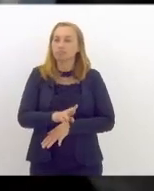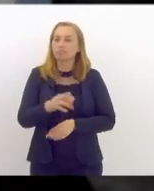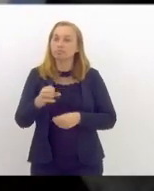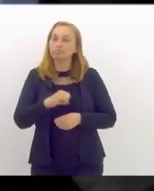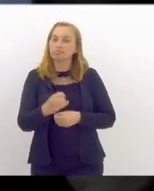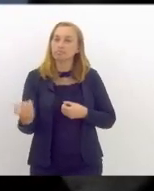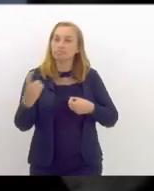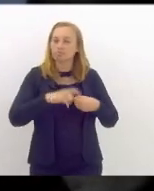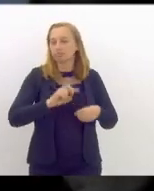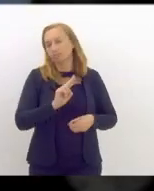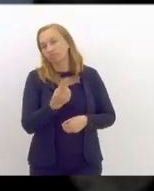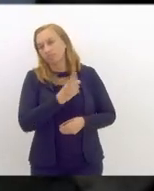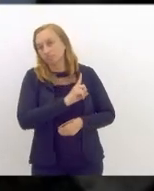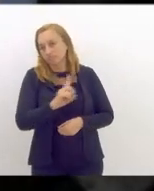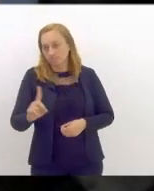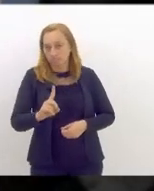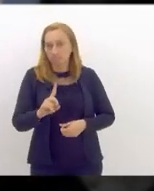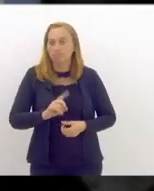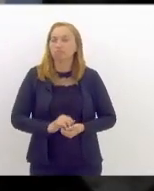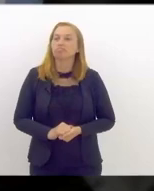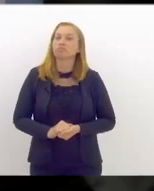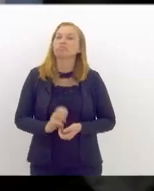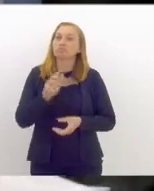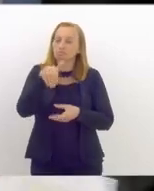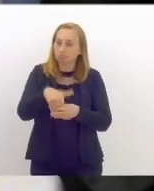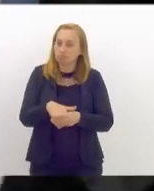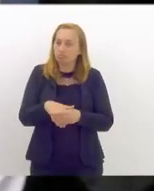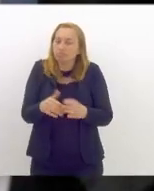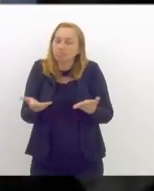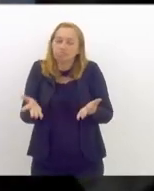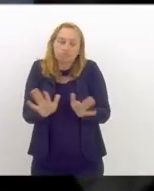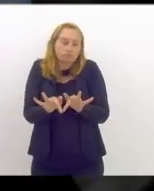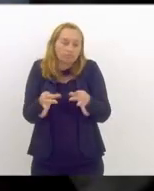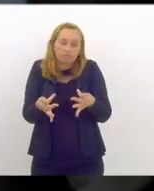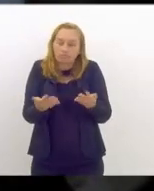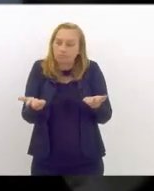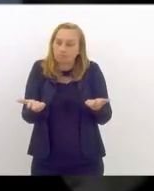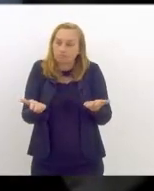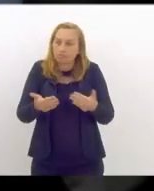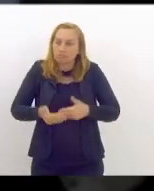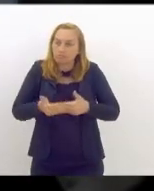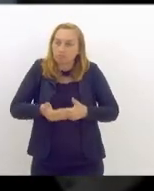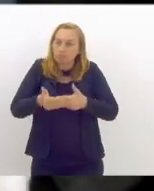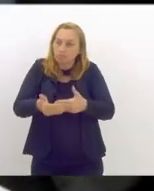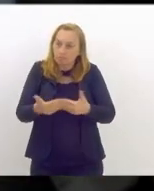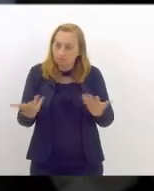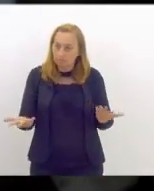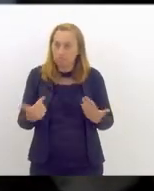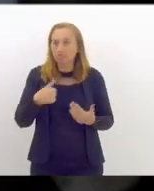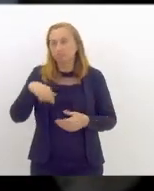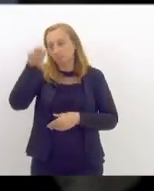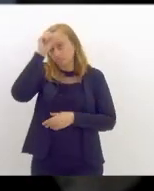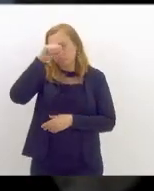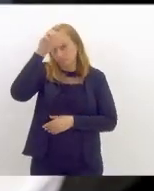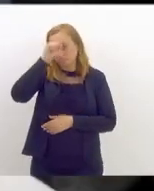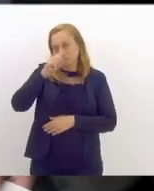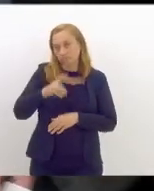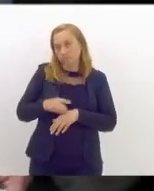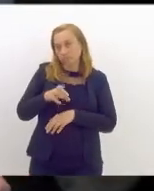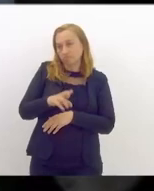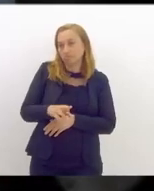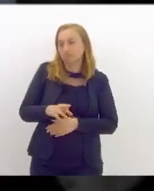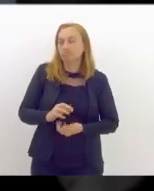volta ou não a votação é isso é simples é para a gente avançando aqui eu tô aprendendo Doutor